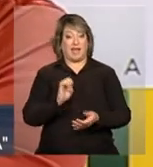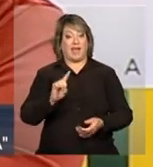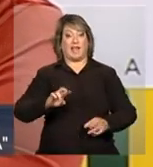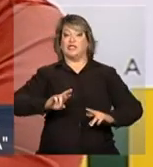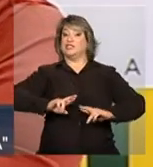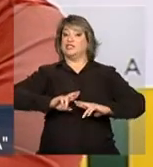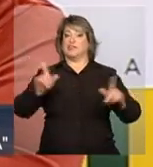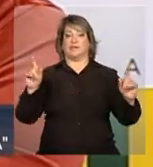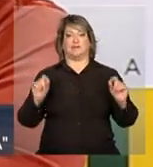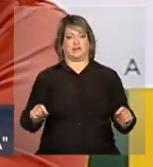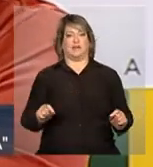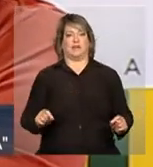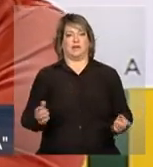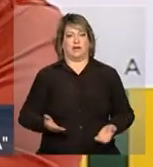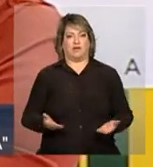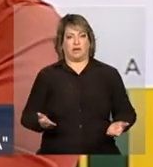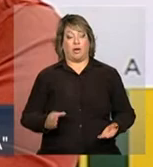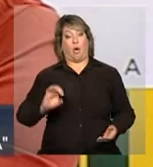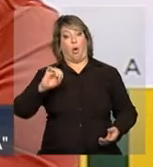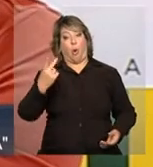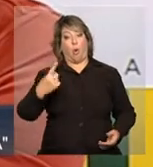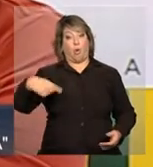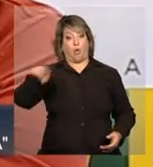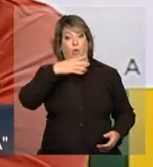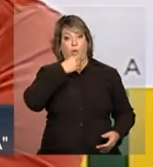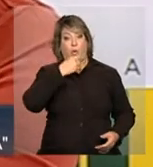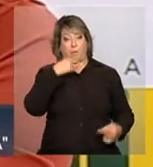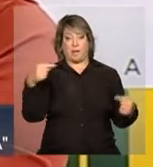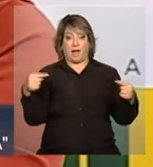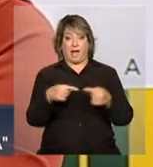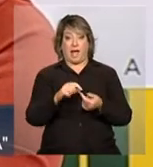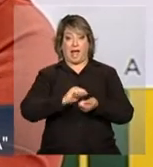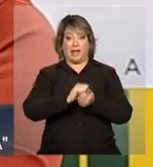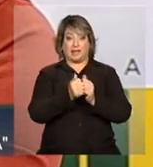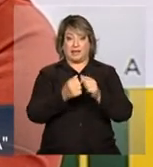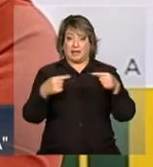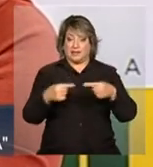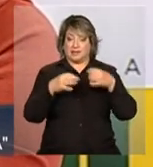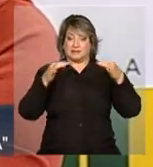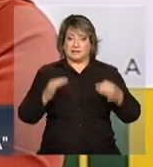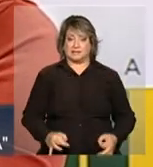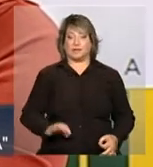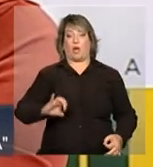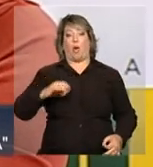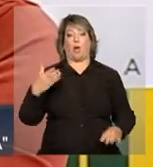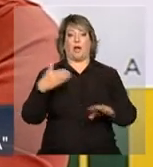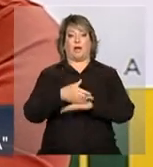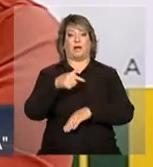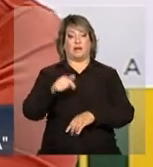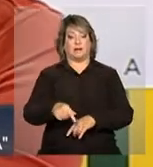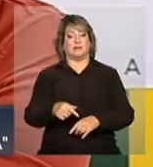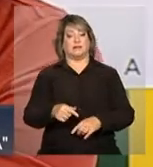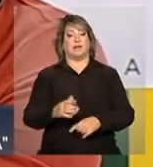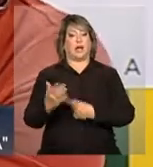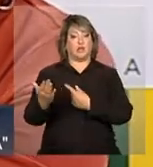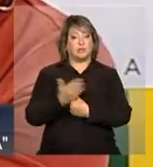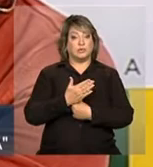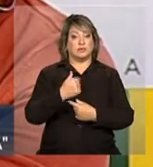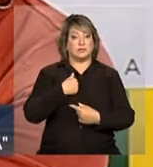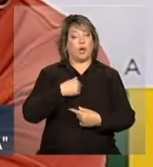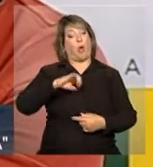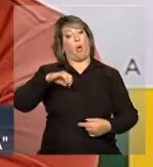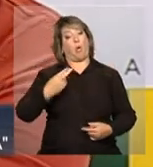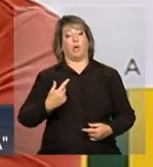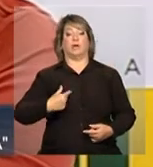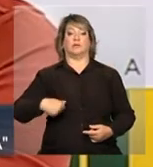outra. Ou eles se adaptam, ou eles entram apoiando esse segmento, ou a tendência